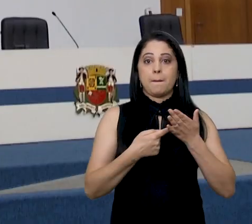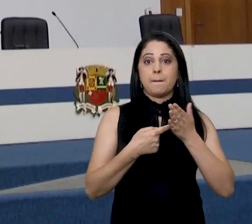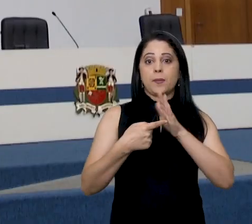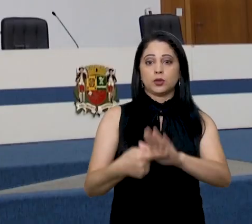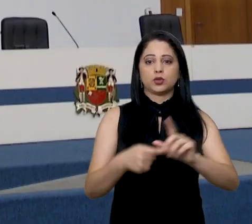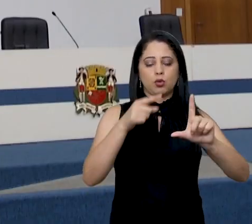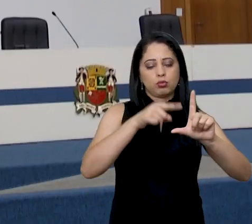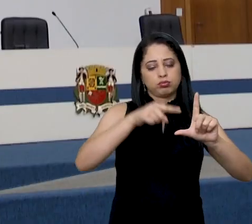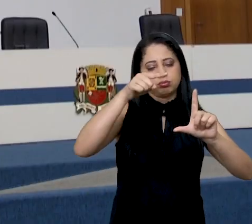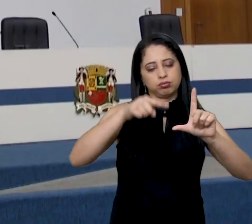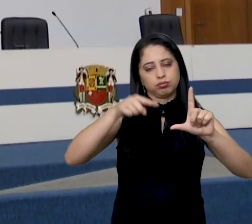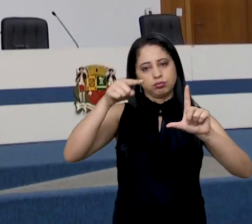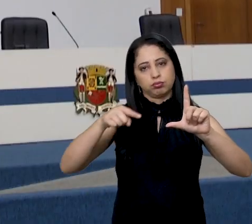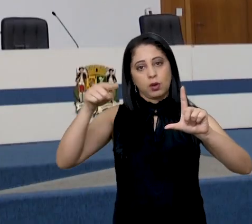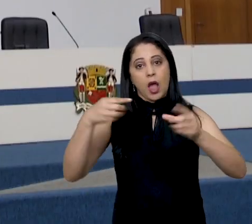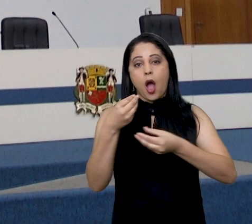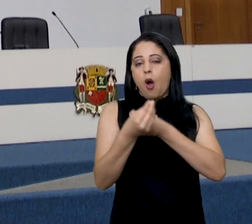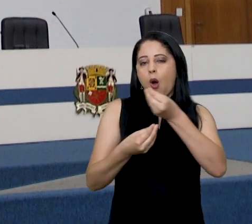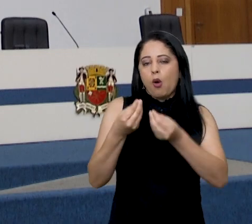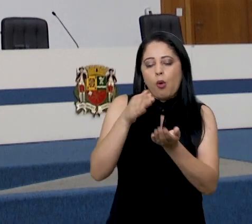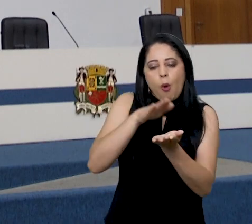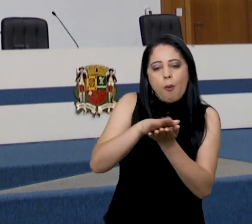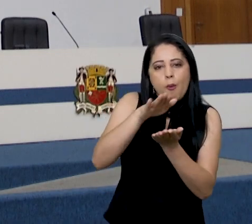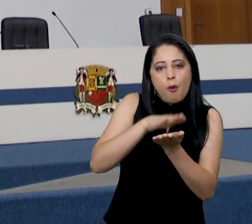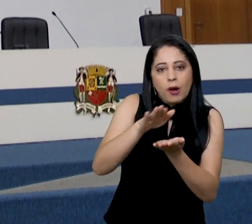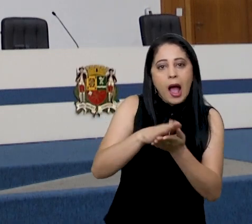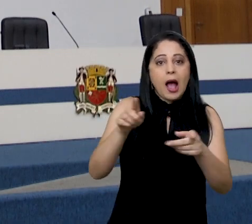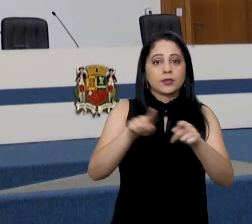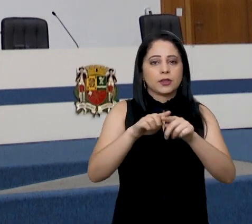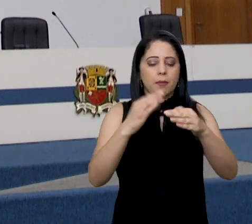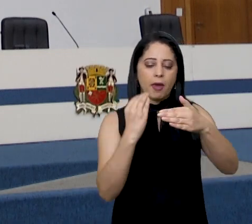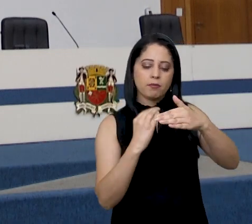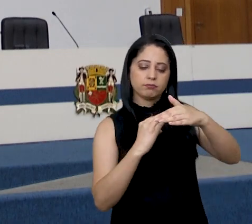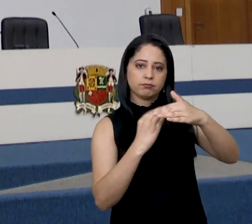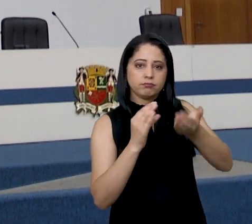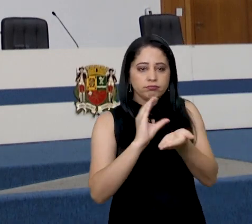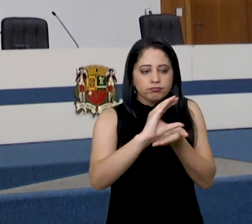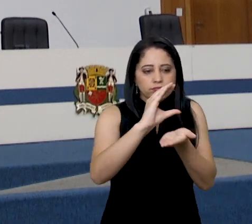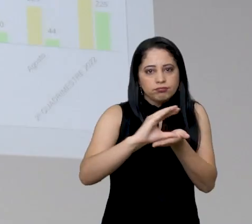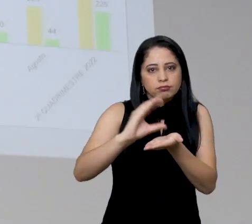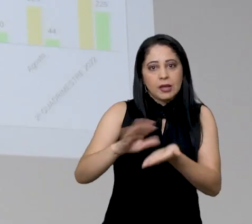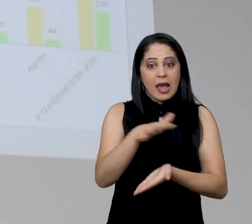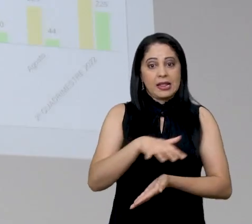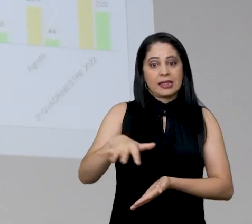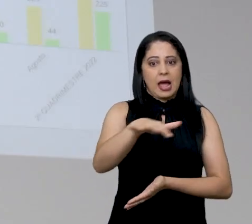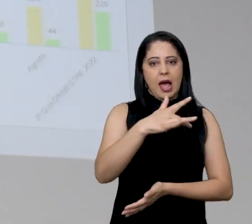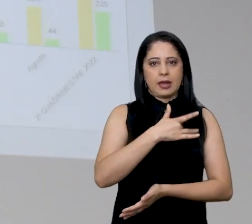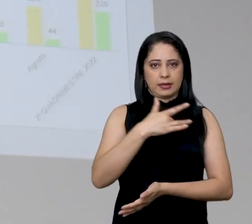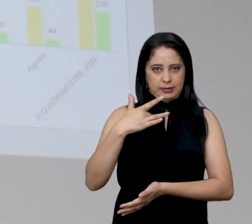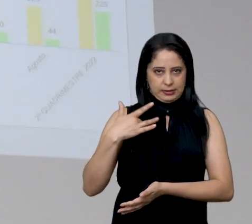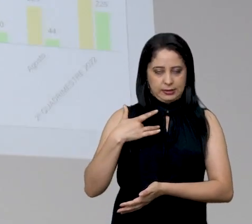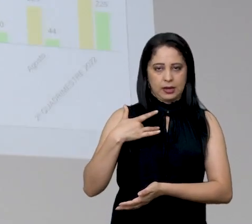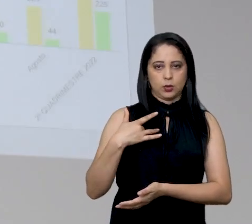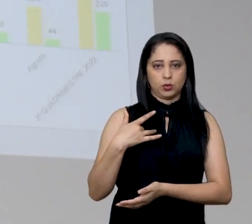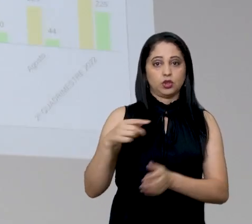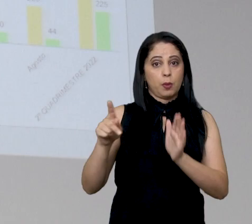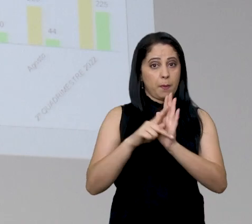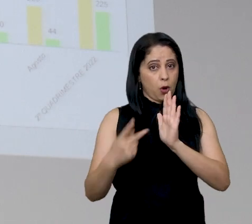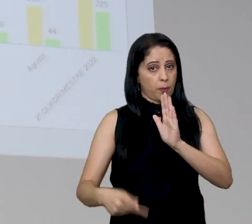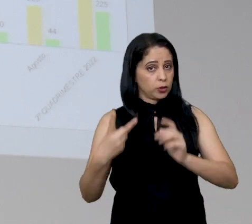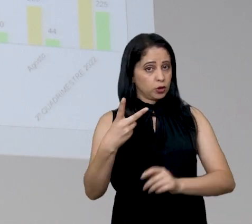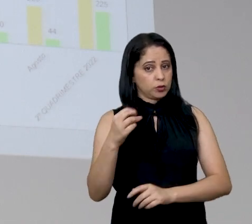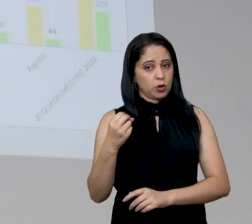foi apresentado um balanço orçamentário dos gastos e investimentos na área da saúde durante o segundo quadrimestre